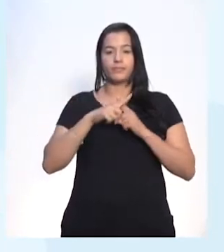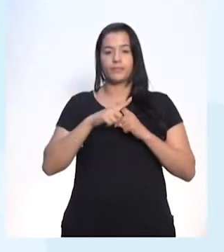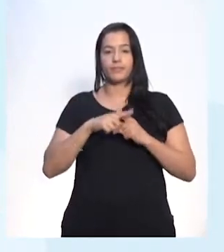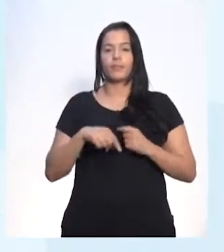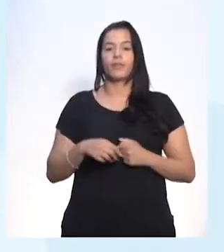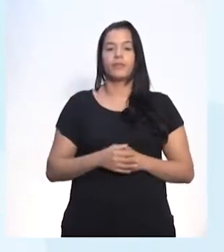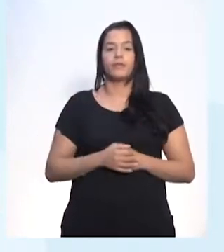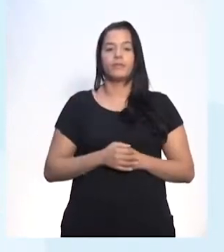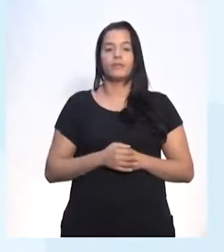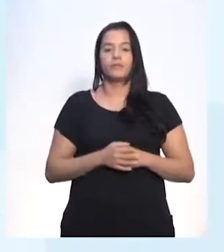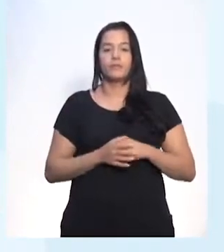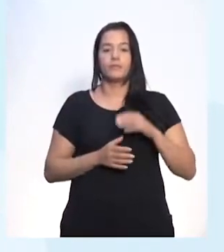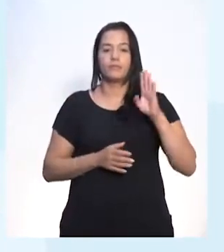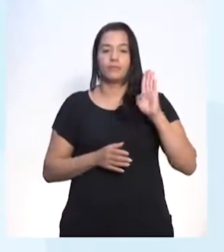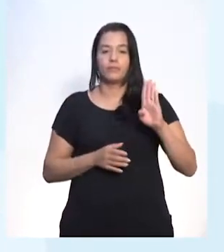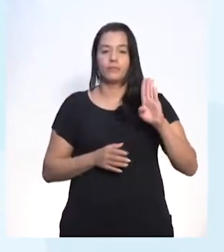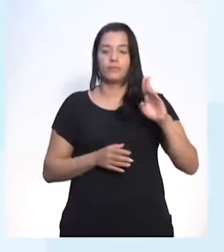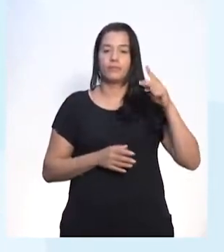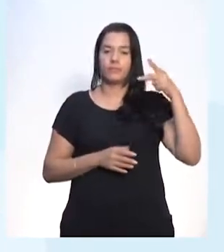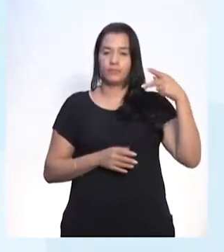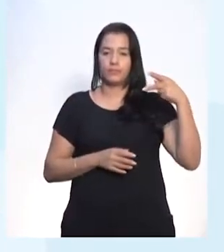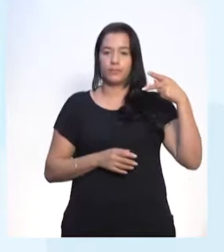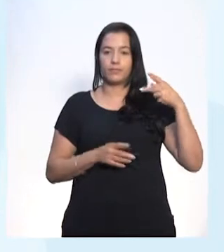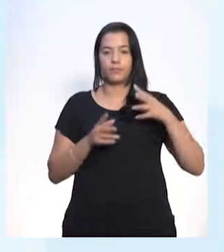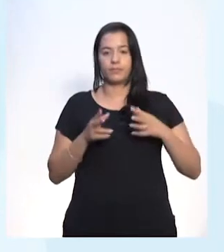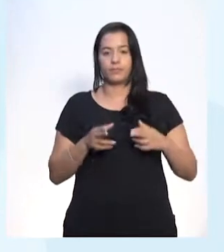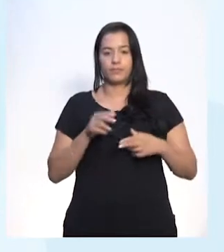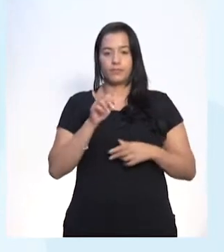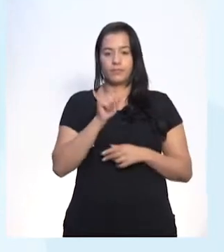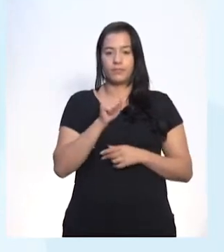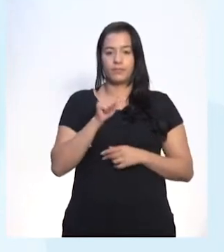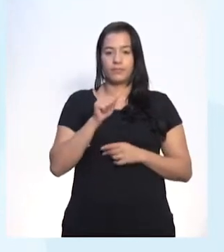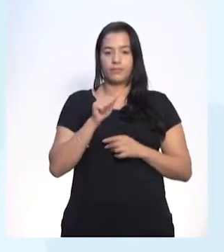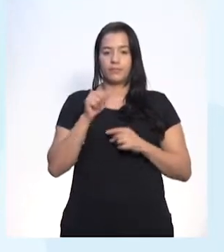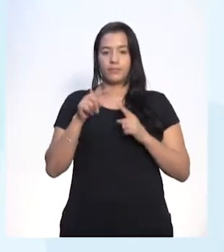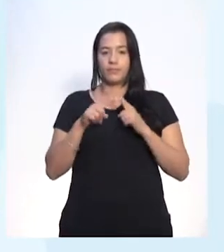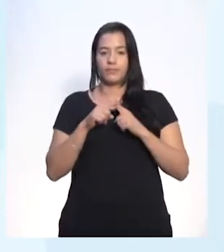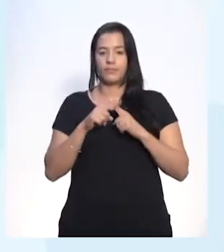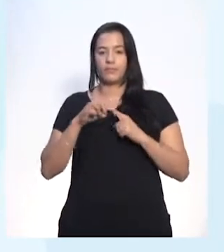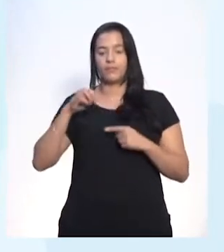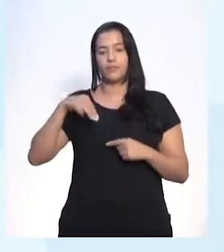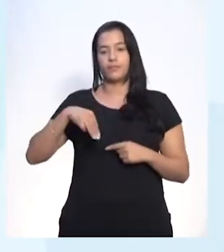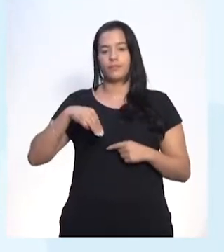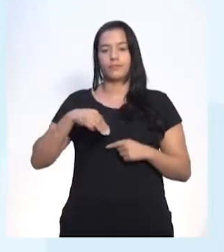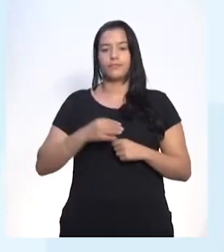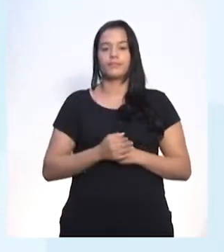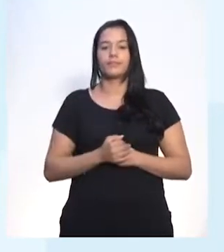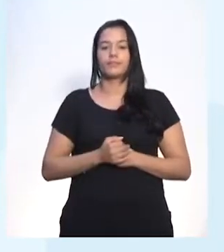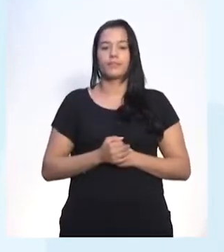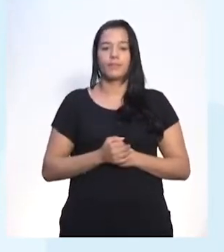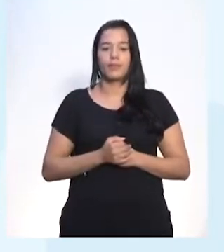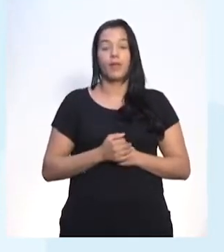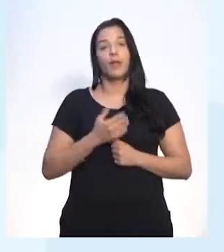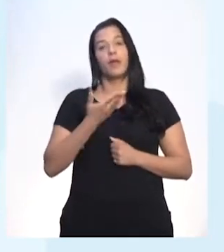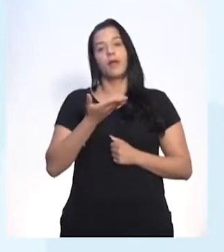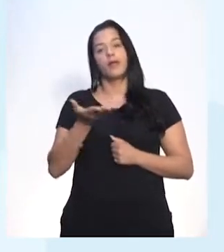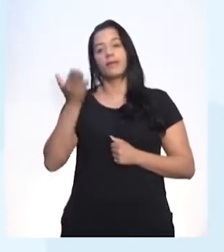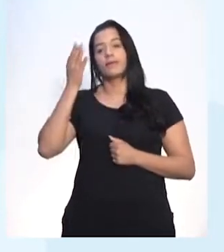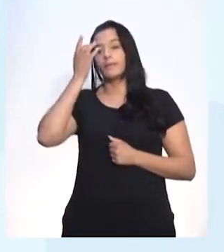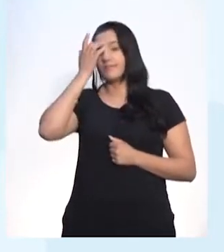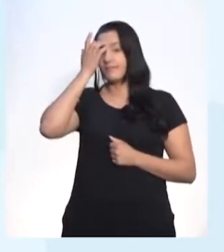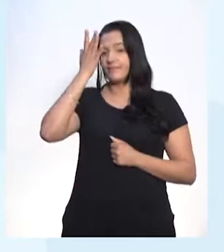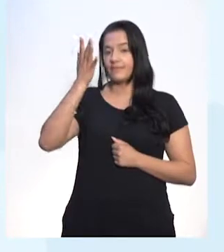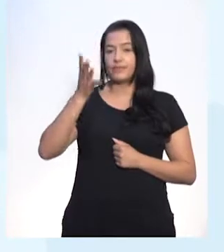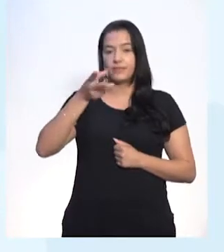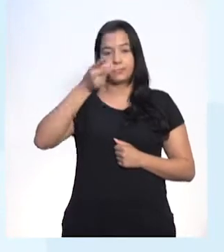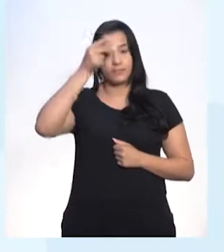deste lado, B ao quadrado é igual a A vezes M. Ah, agora está ficando mais fácil